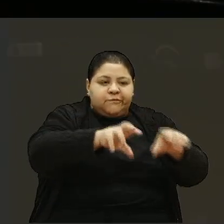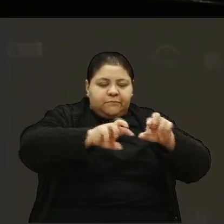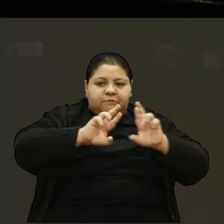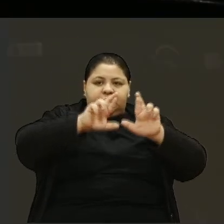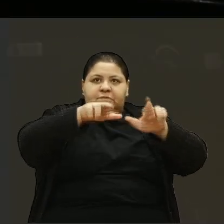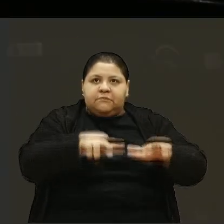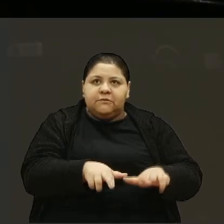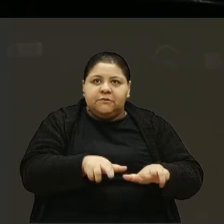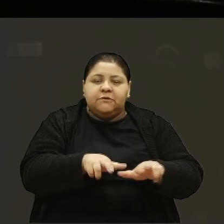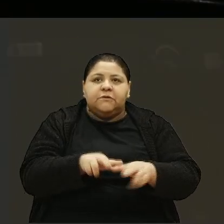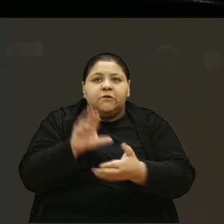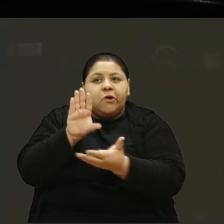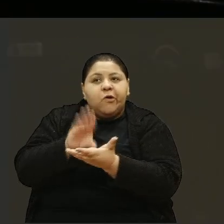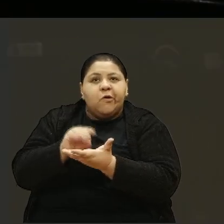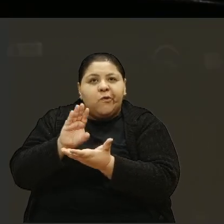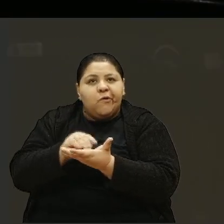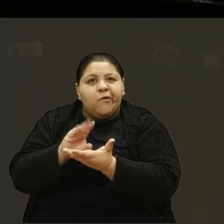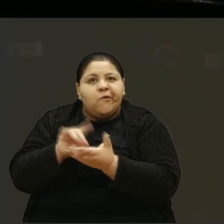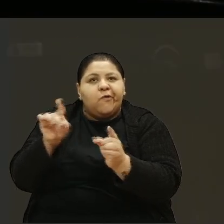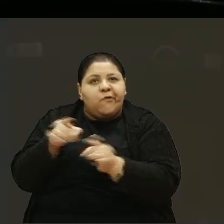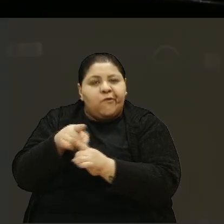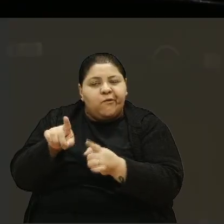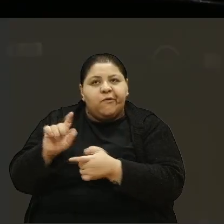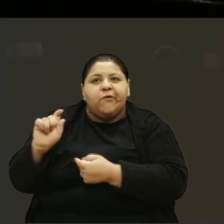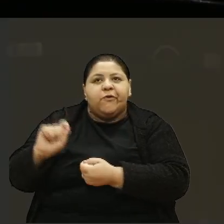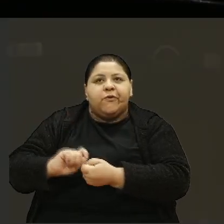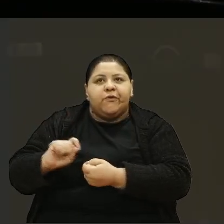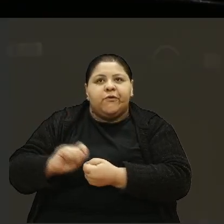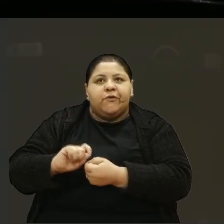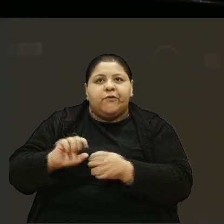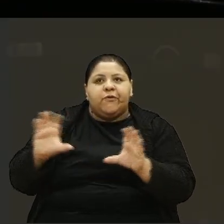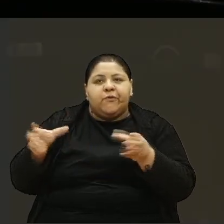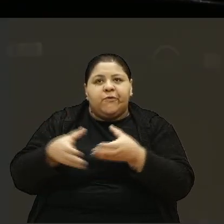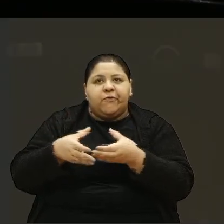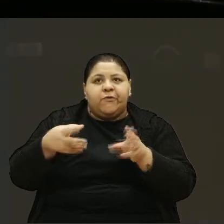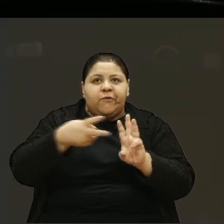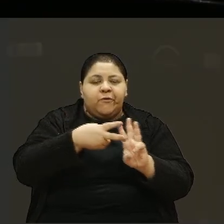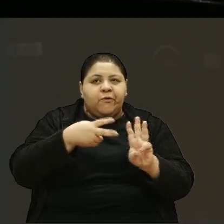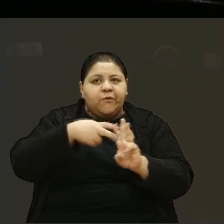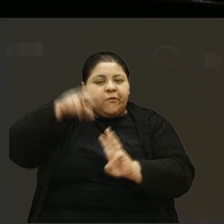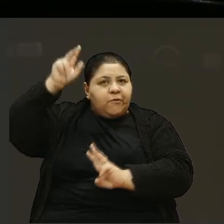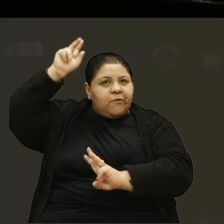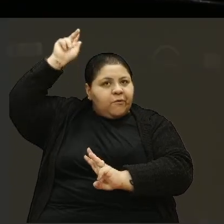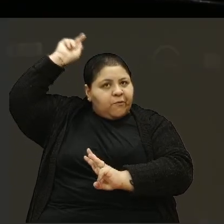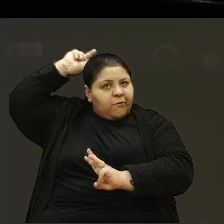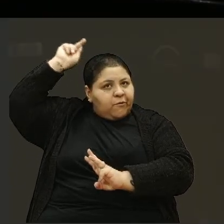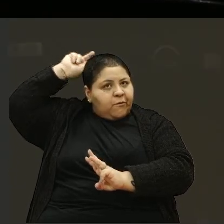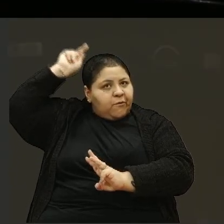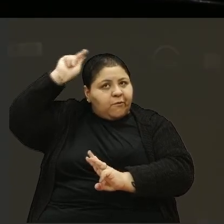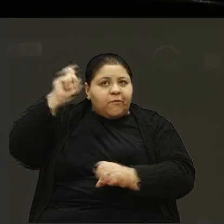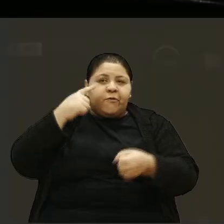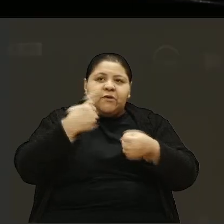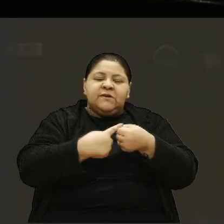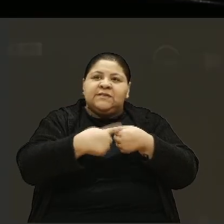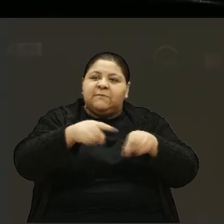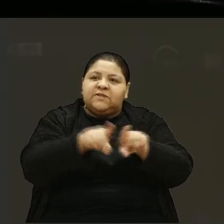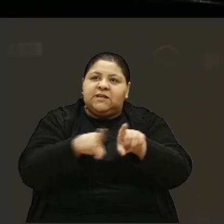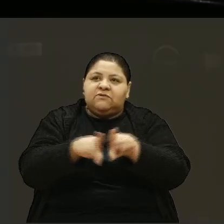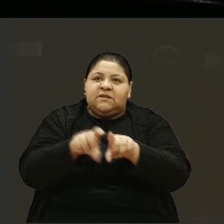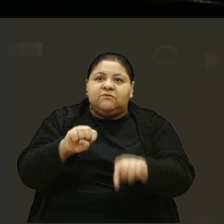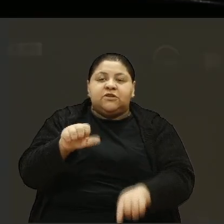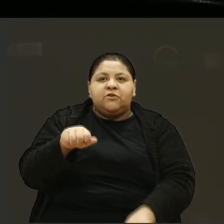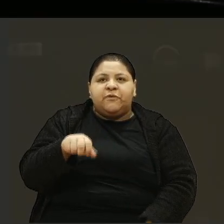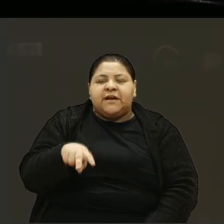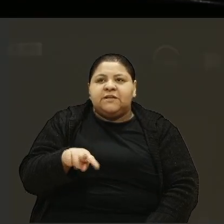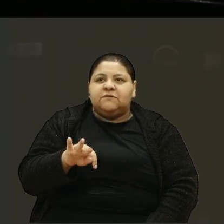As gravações do clipe musical foram feitas na aldeia Guarani do distrito de Buriti, no interior de Santo Ângelo, no sítio arqueológico São Miguel